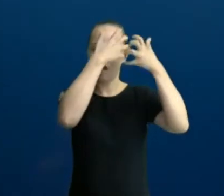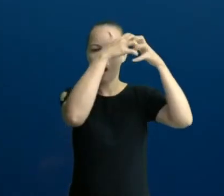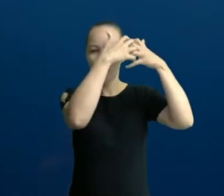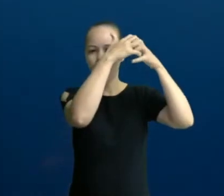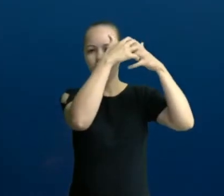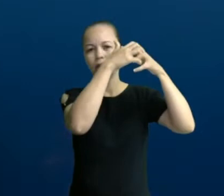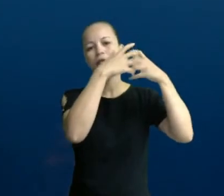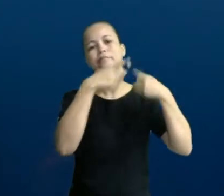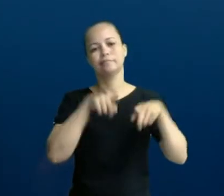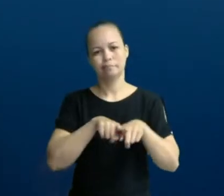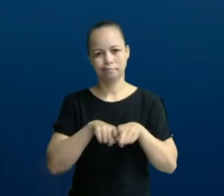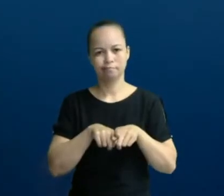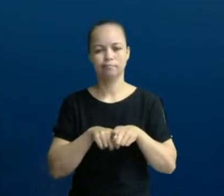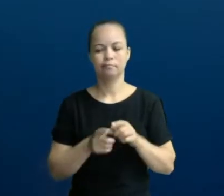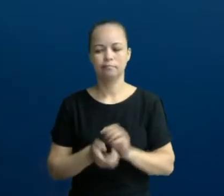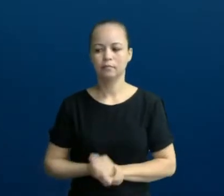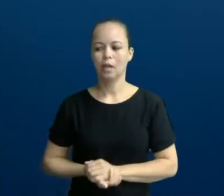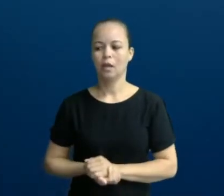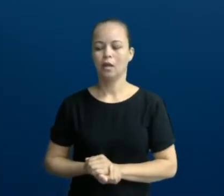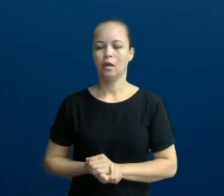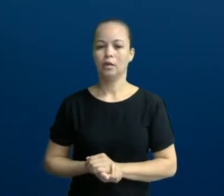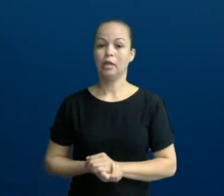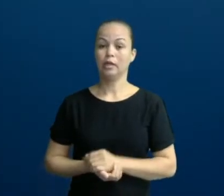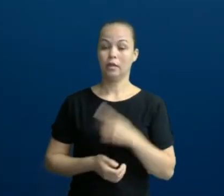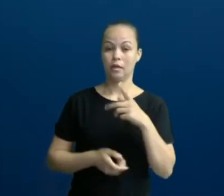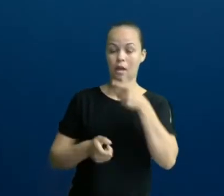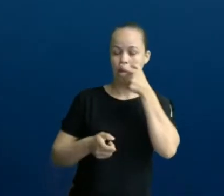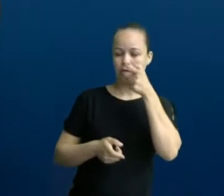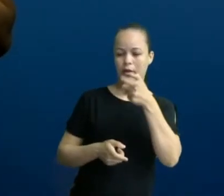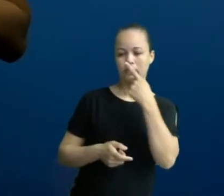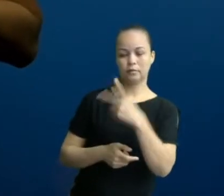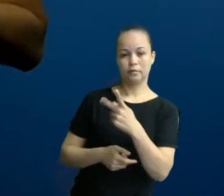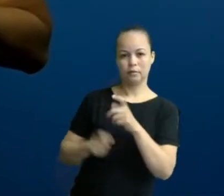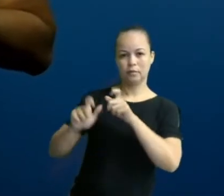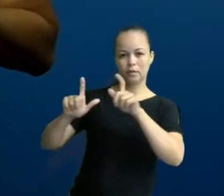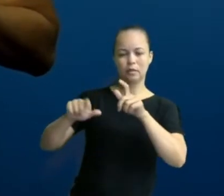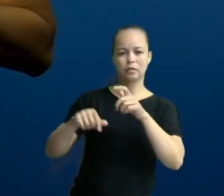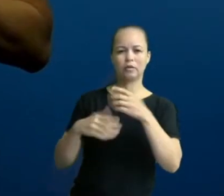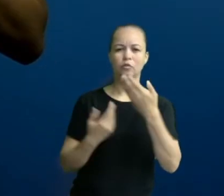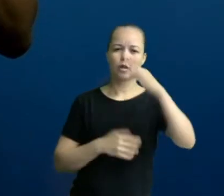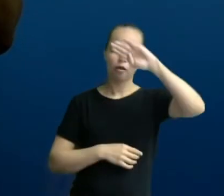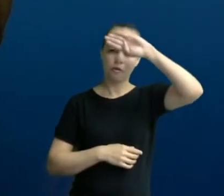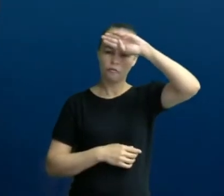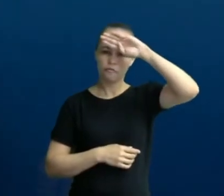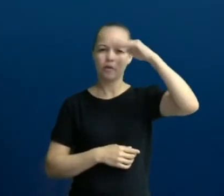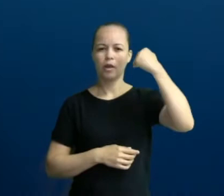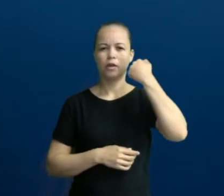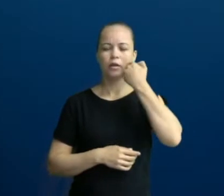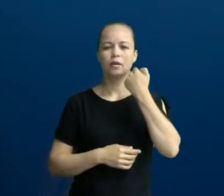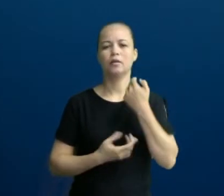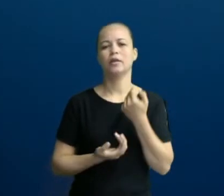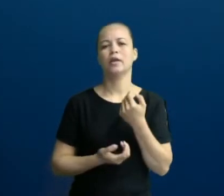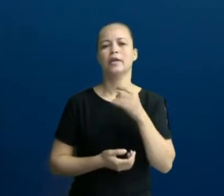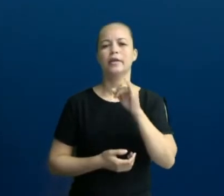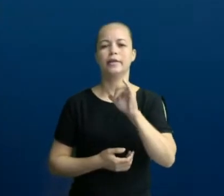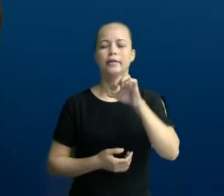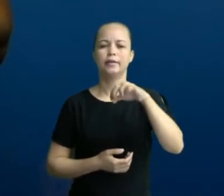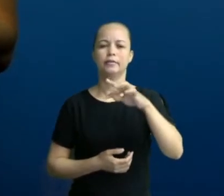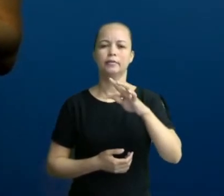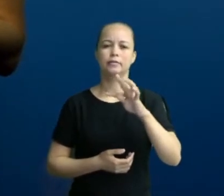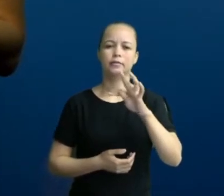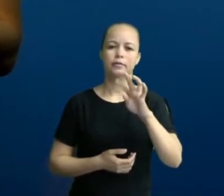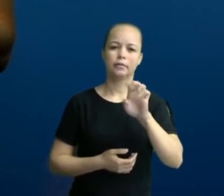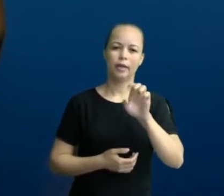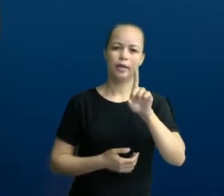uma ideia. E é interessante que a malária ela causa uma febre que é chamada de febre intermitente, que é uma febre que ela